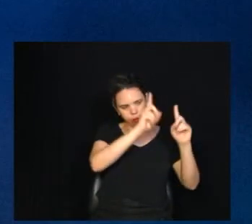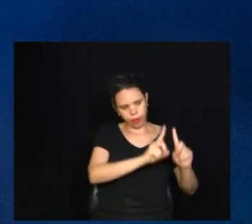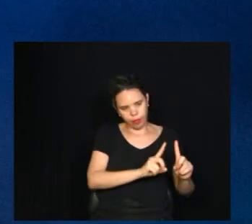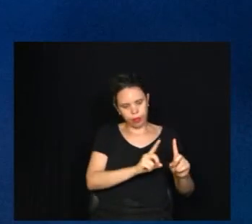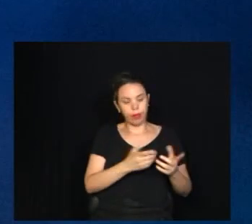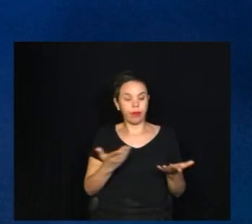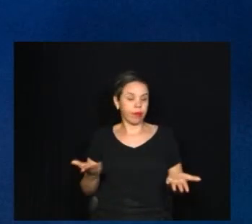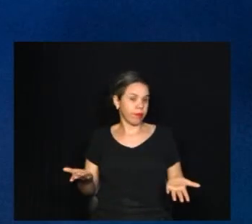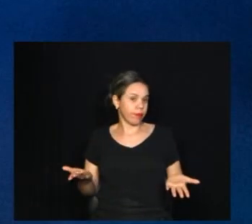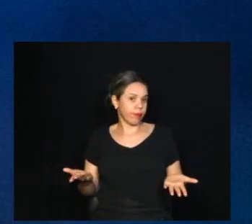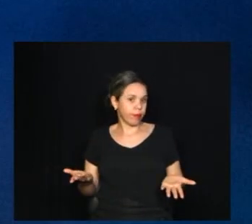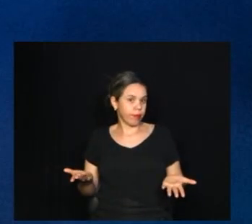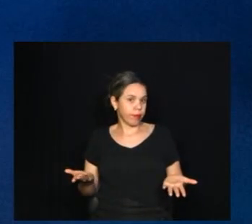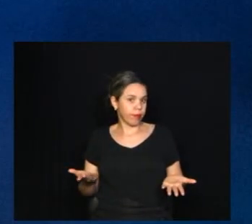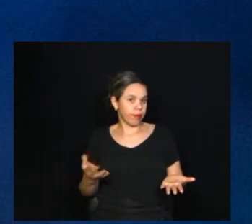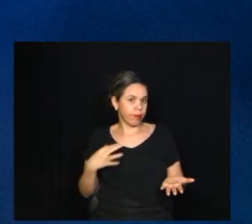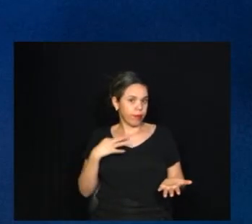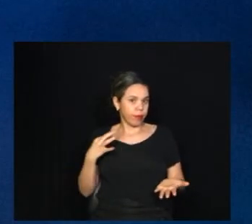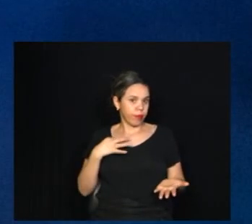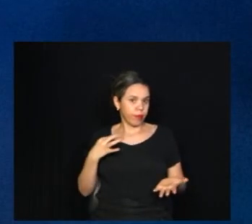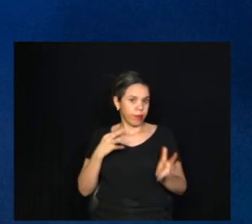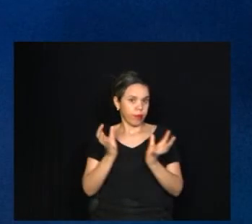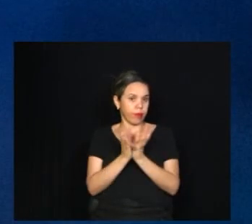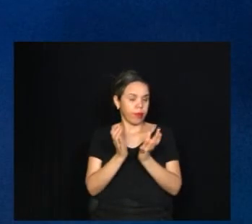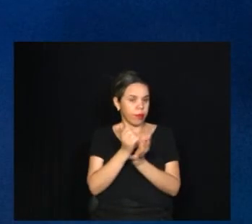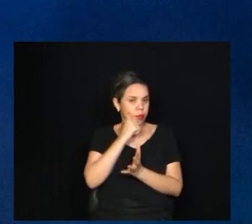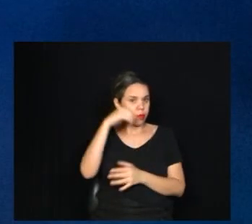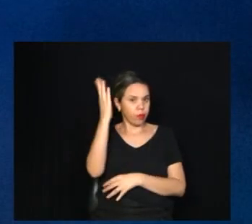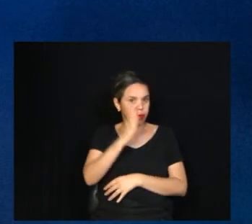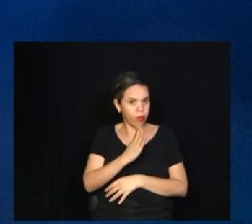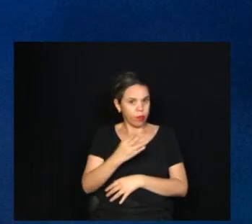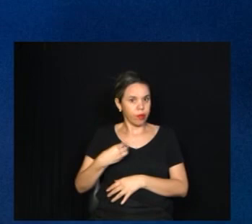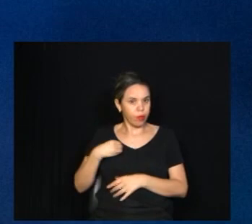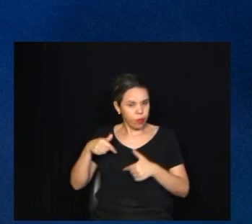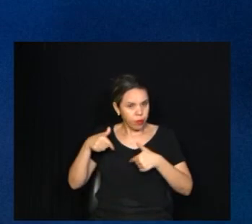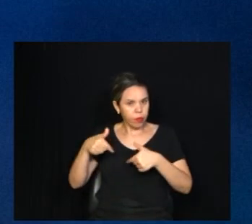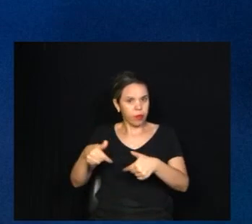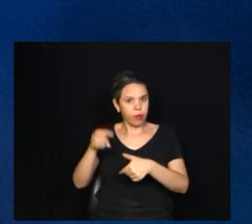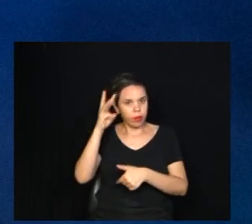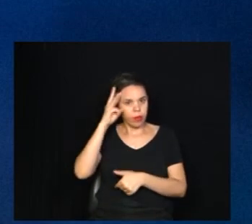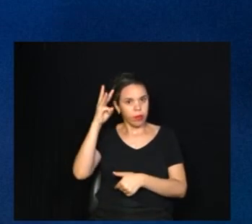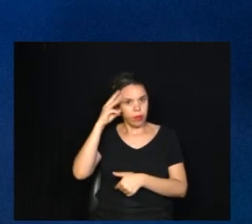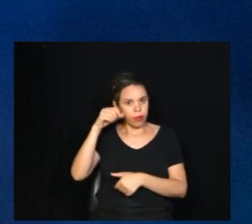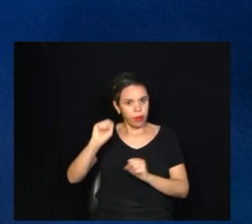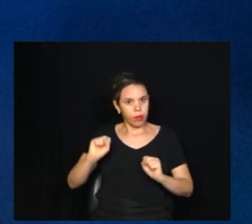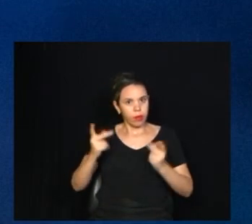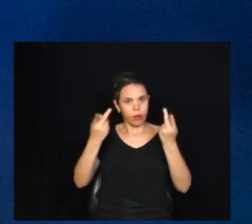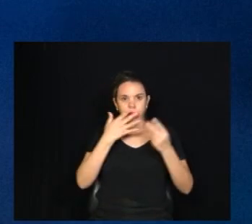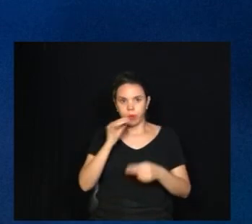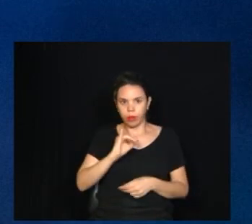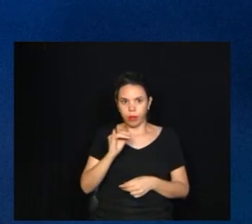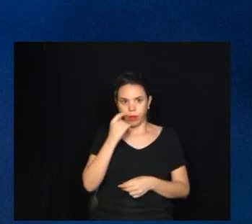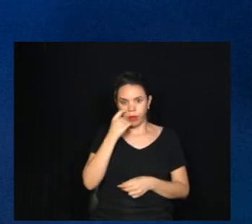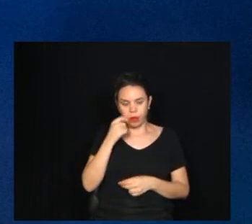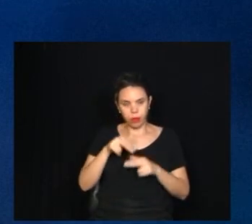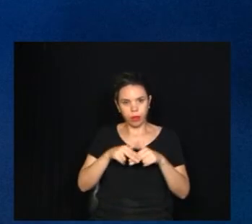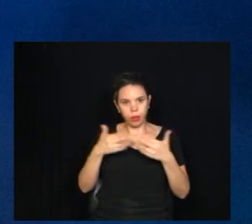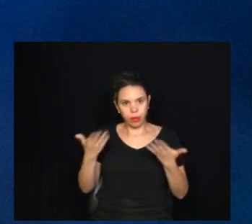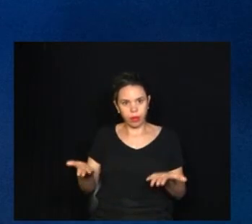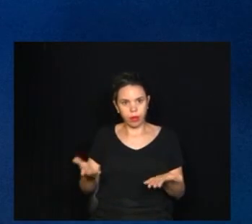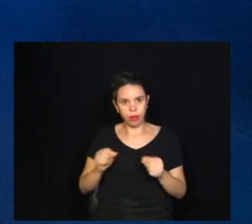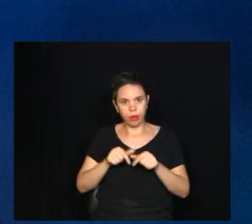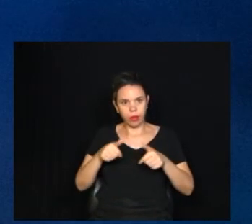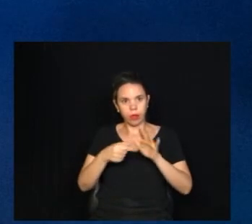com deficiência? Voluntárias do grupo Mulheres do Brasil estão nesta terça-feira lá no Shopping Iguatemi, justamente fazendo